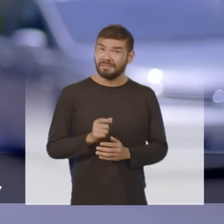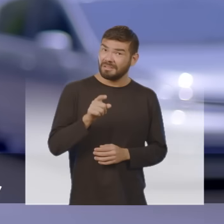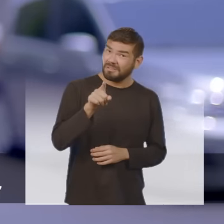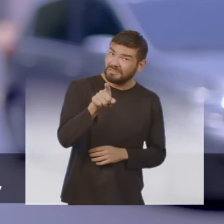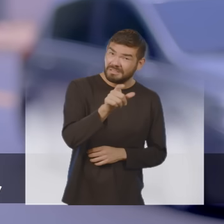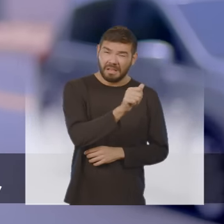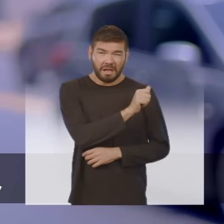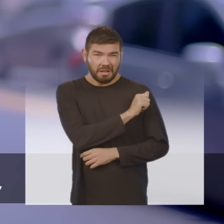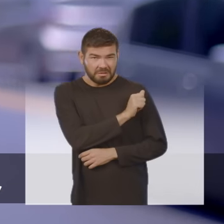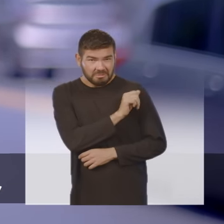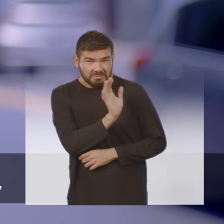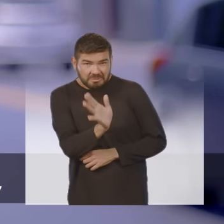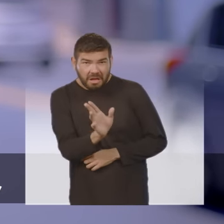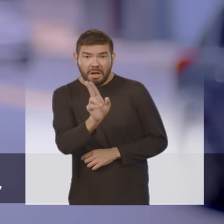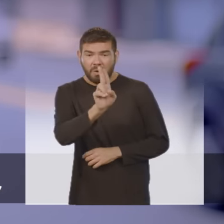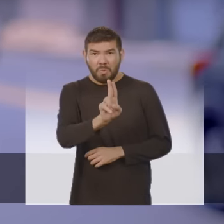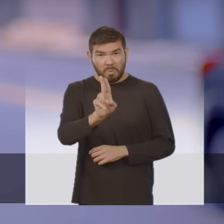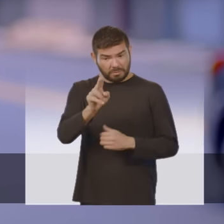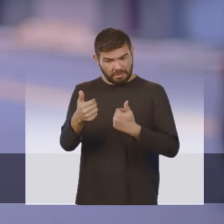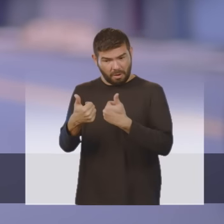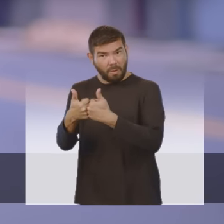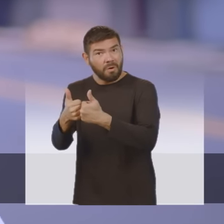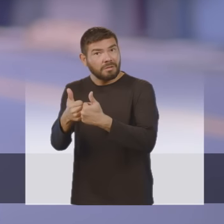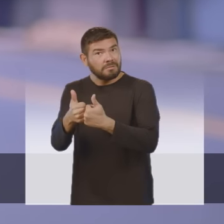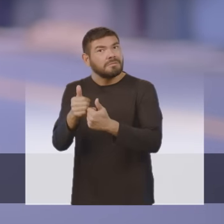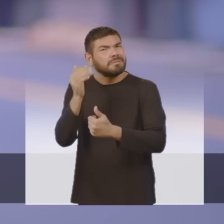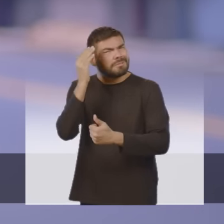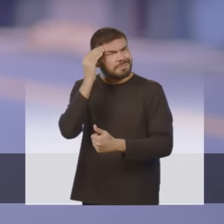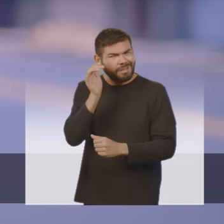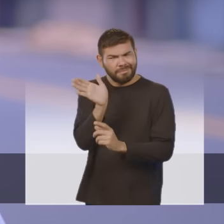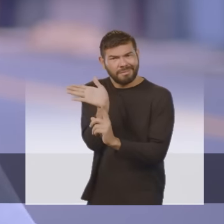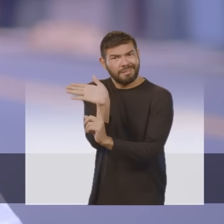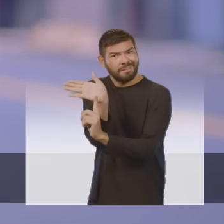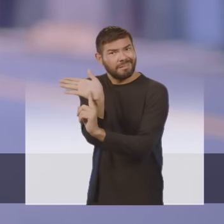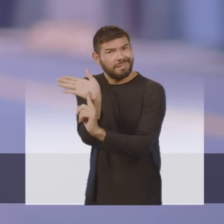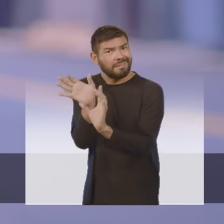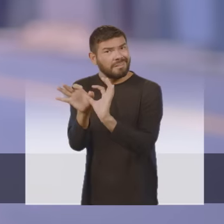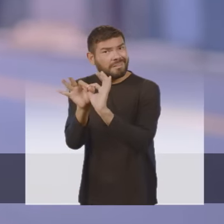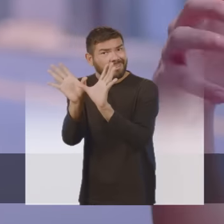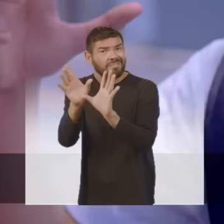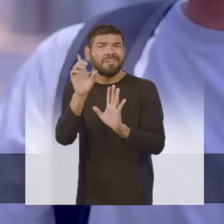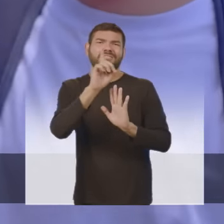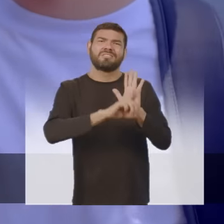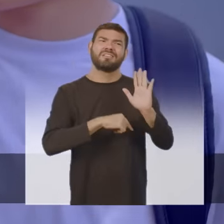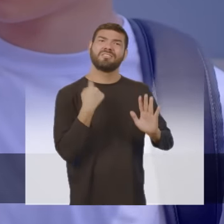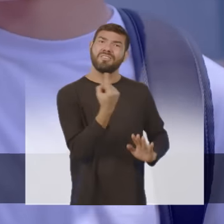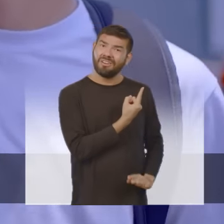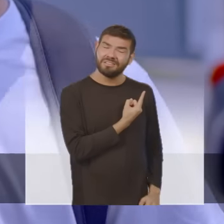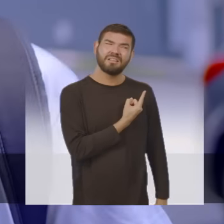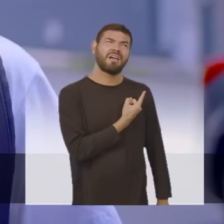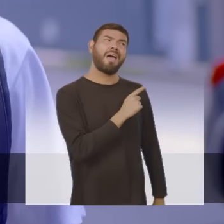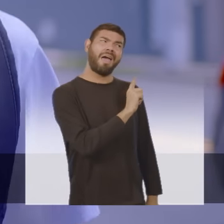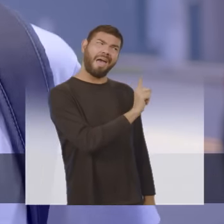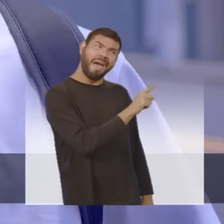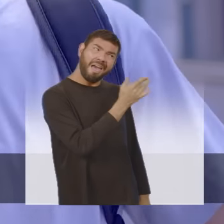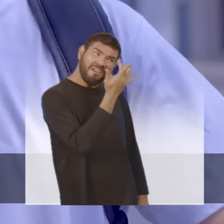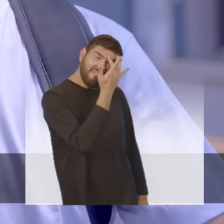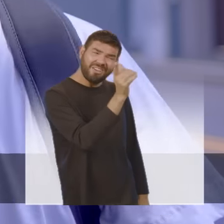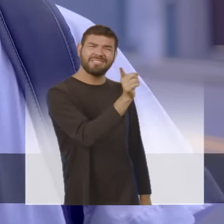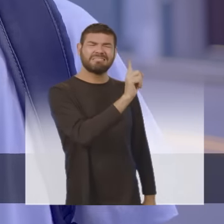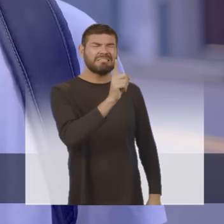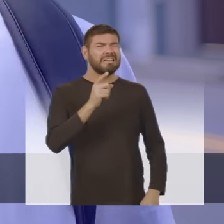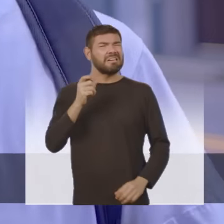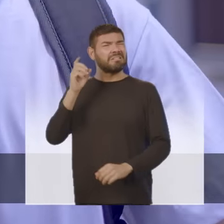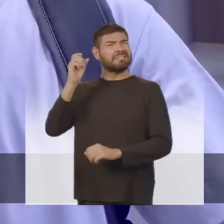Se você é estudante e usa o transporte público, saiba que o passe livre estudantil é um direito nosso. Mas essa conquista